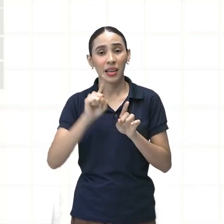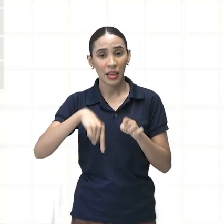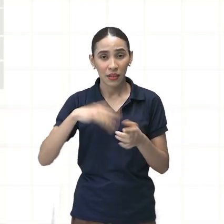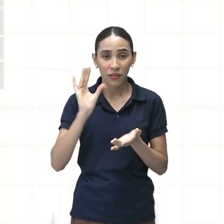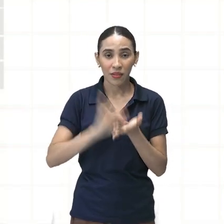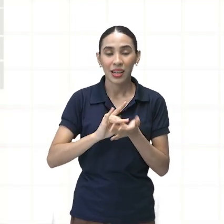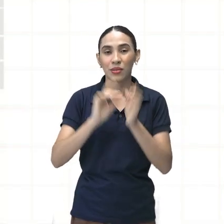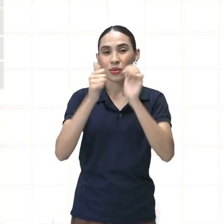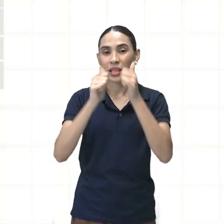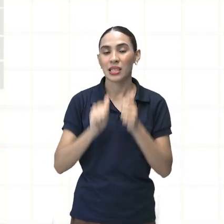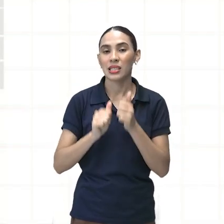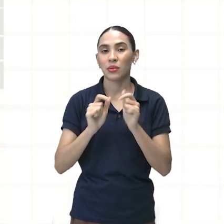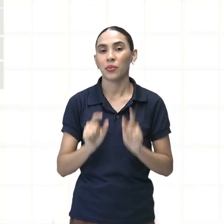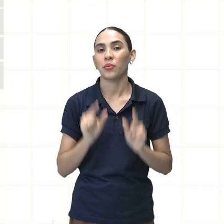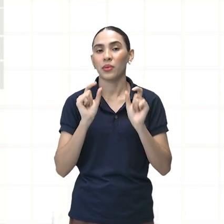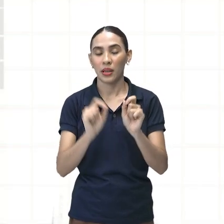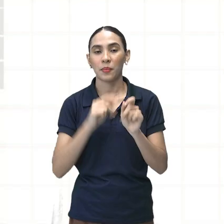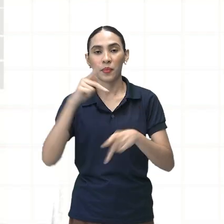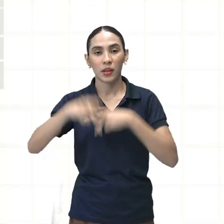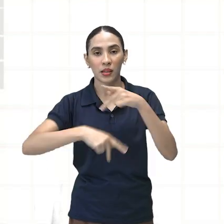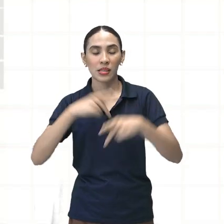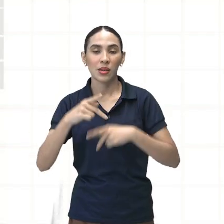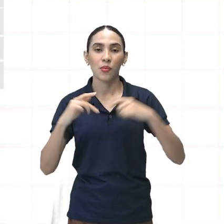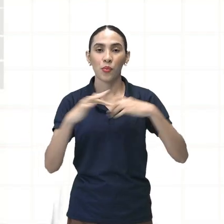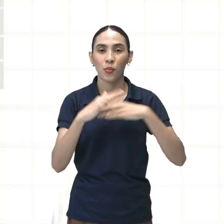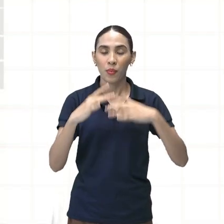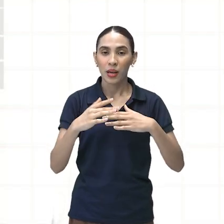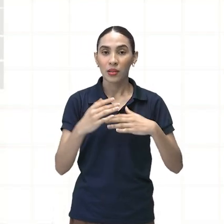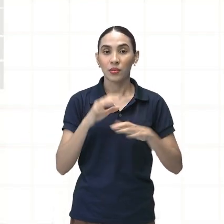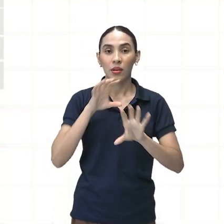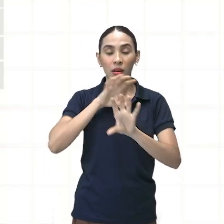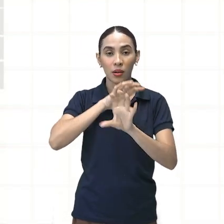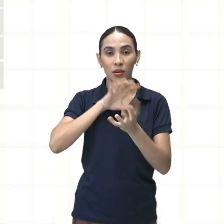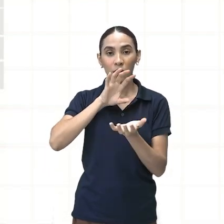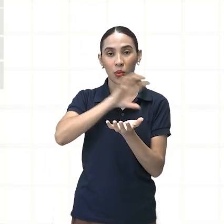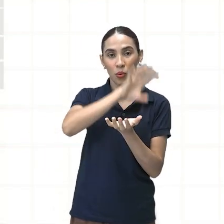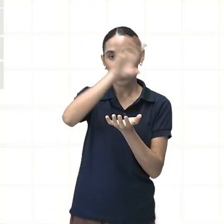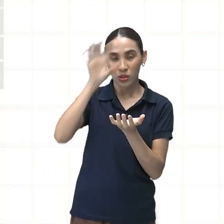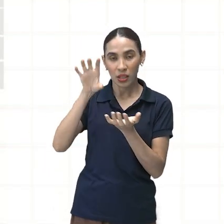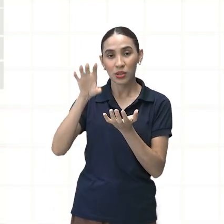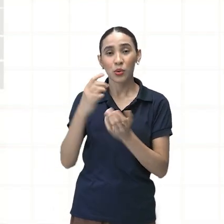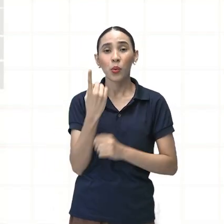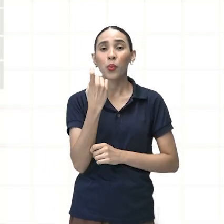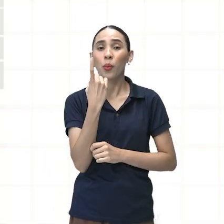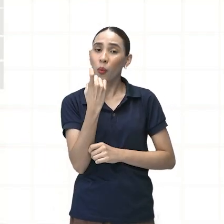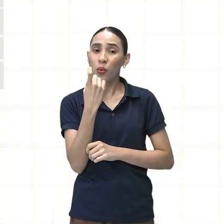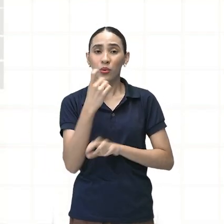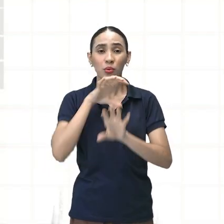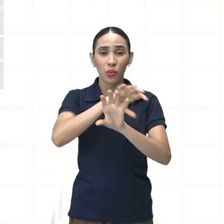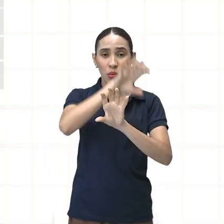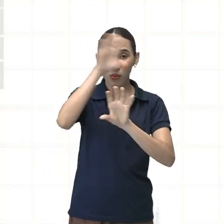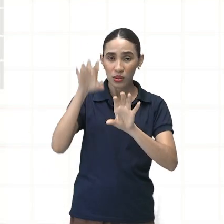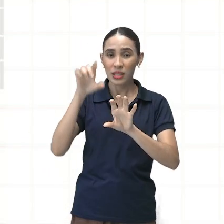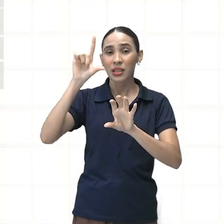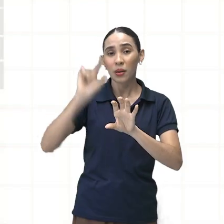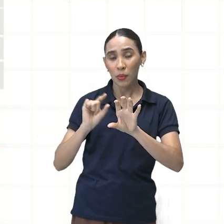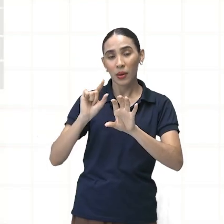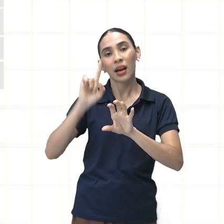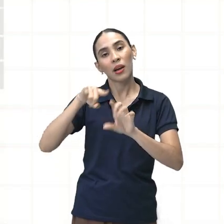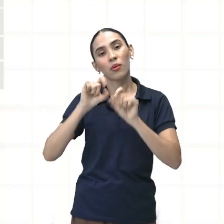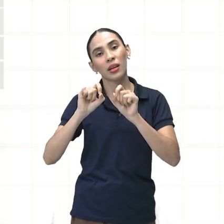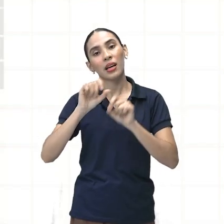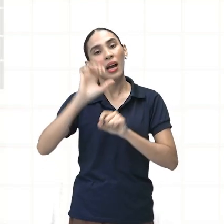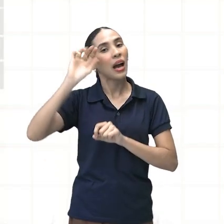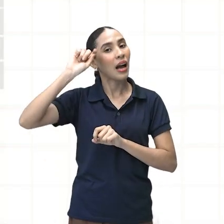fato analisando ali as populações urbanas por continente. O único continente que está abaixo nesse percentual é